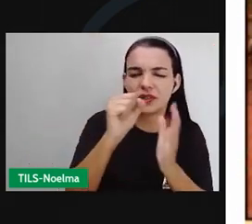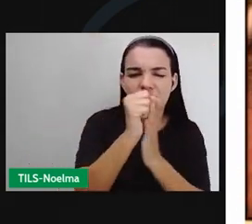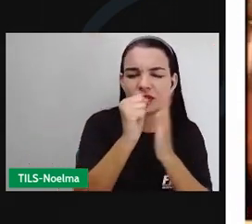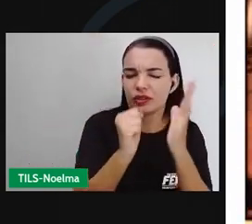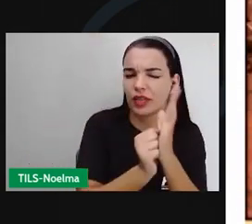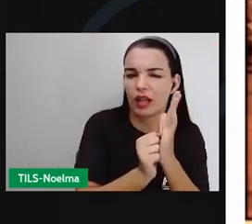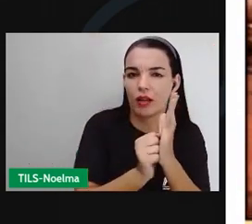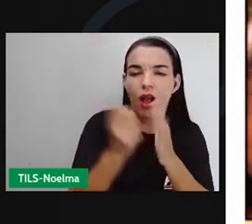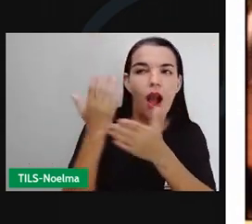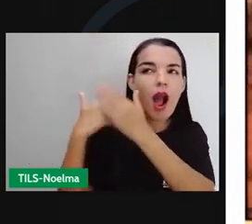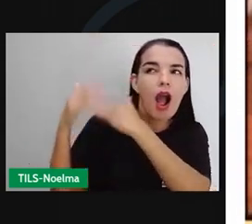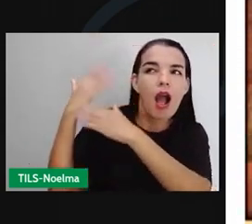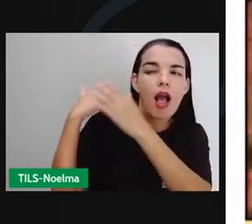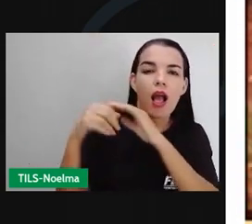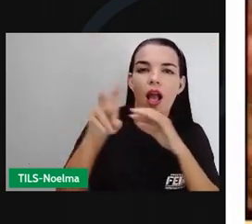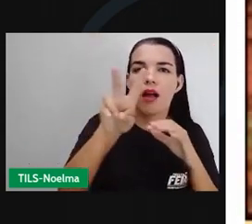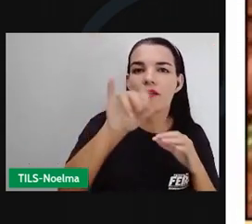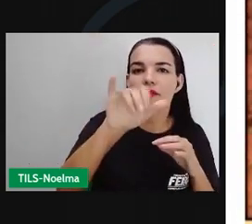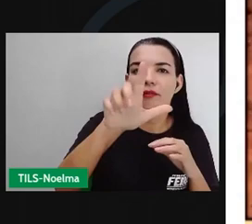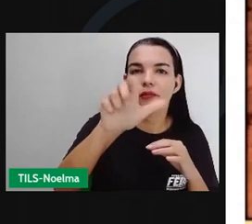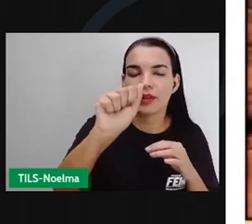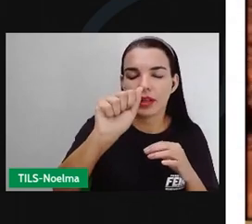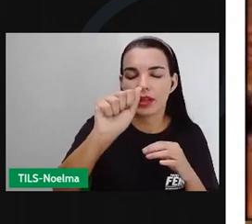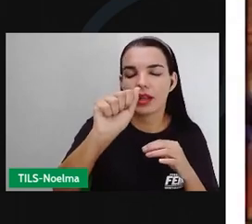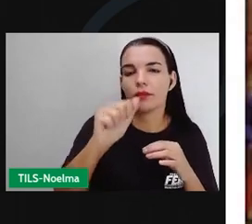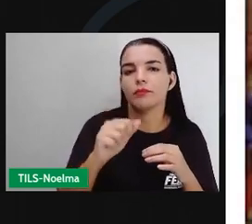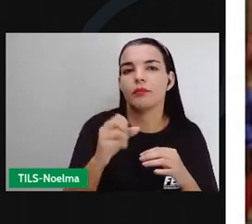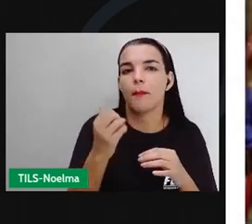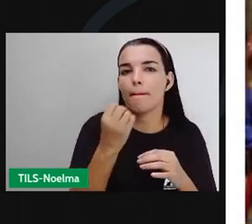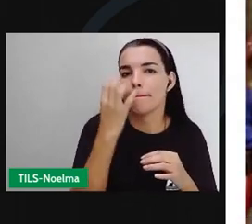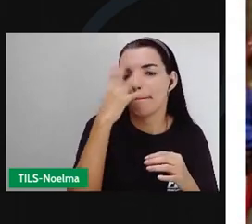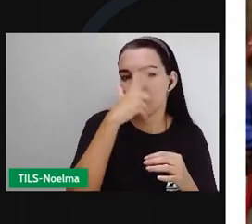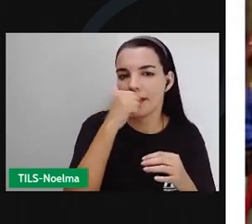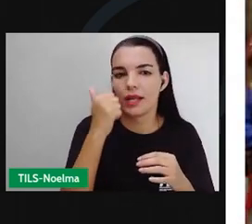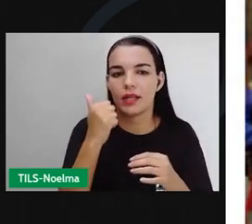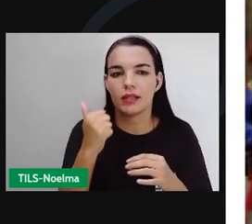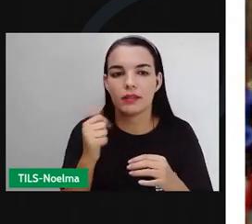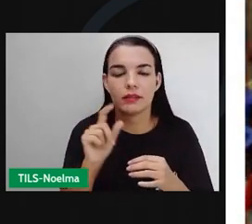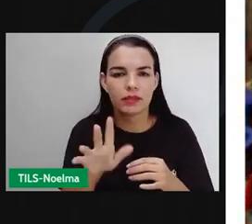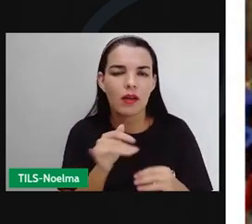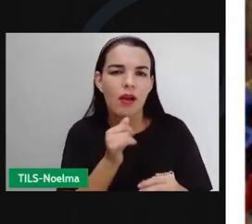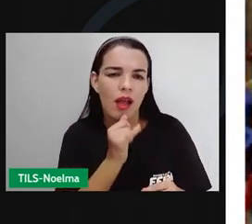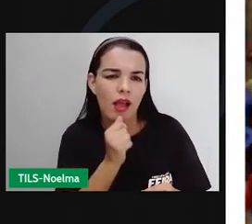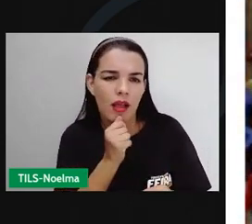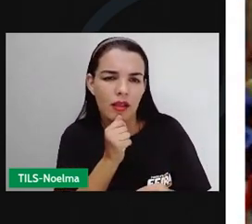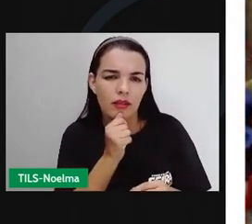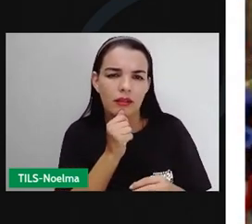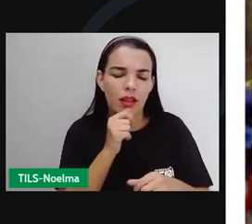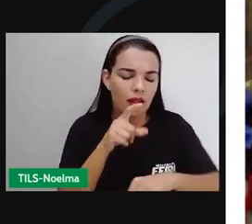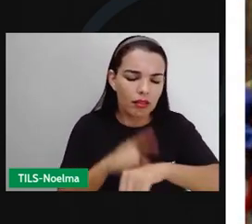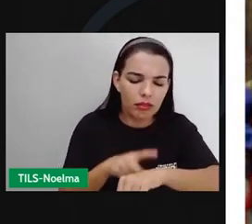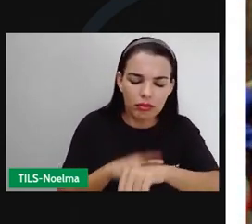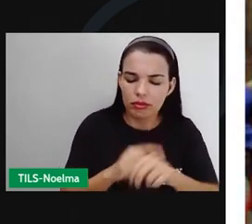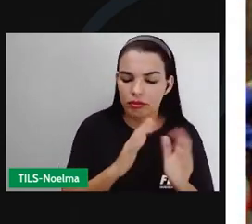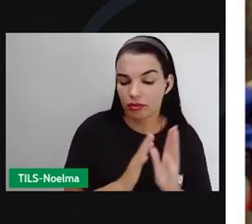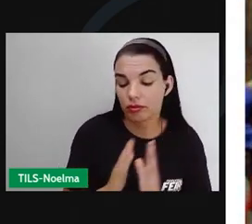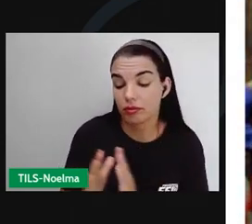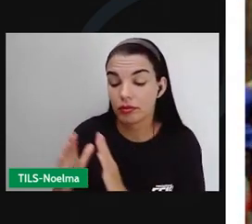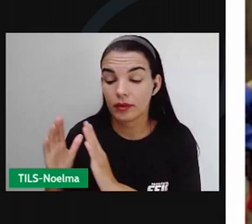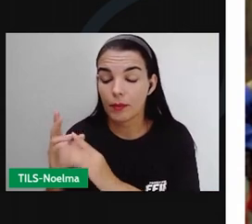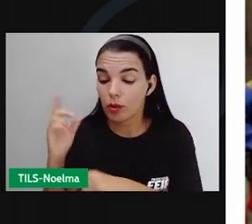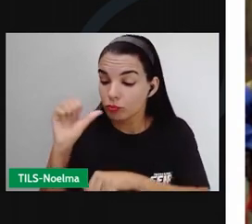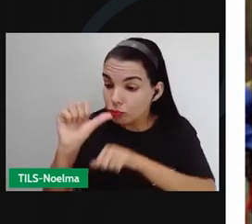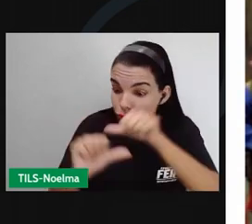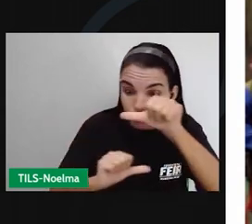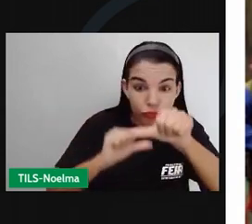antiga Vila Bela, atual Serra Talhada. Ainda naquela época, tornou-se popular entre todos